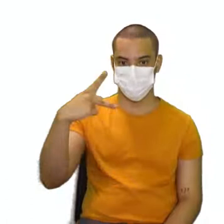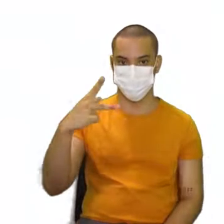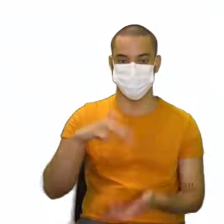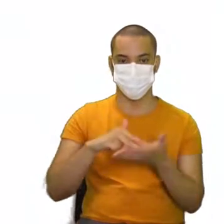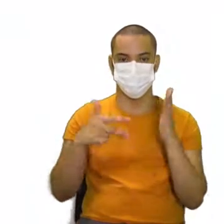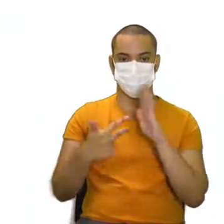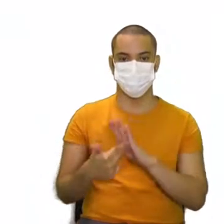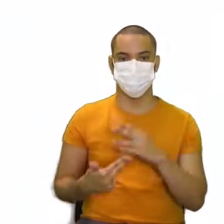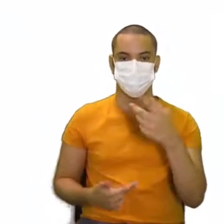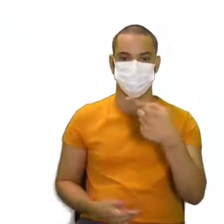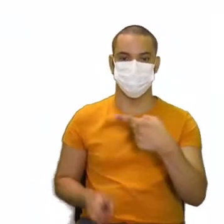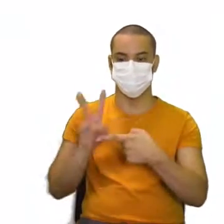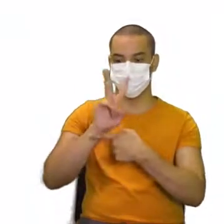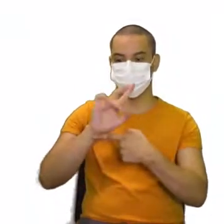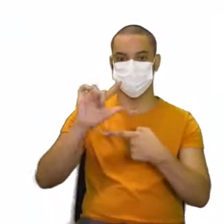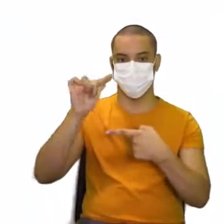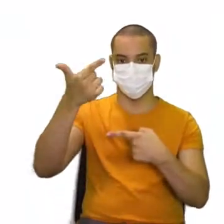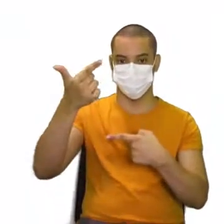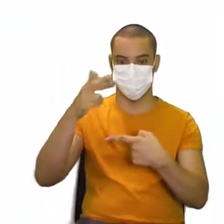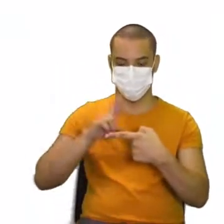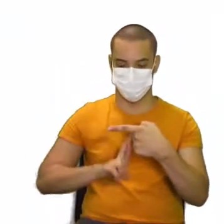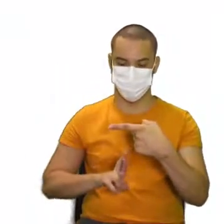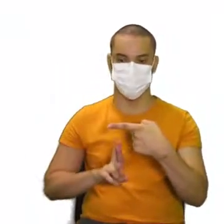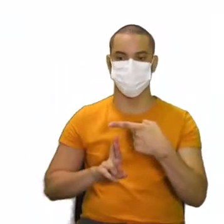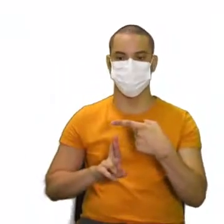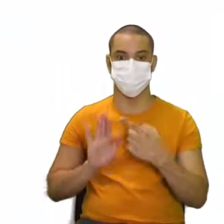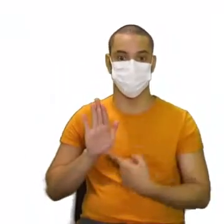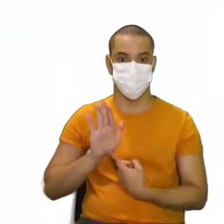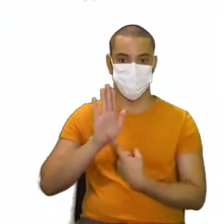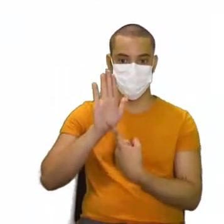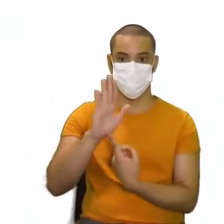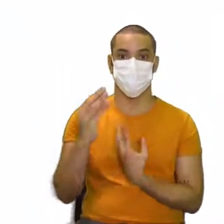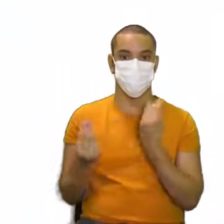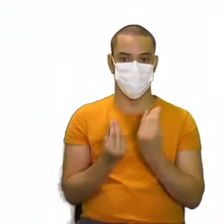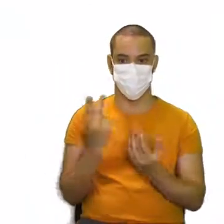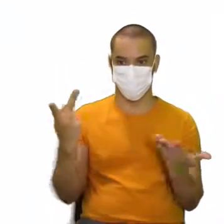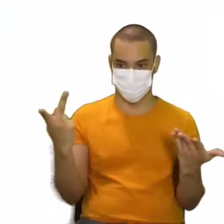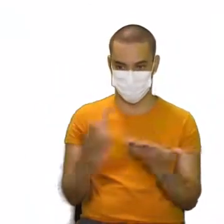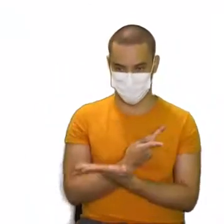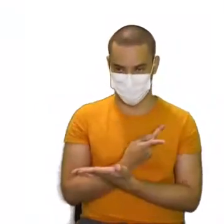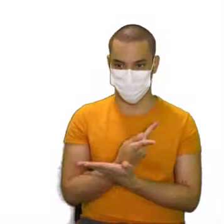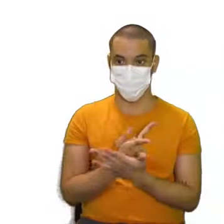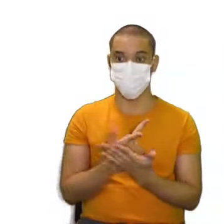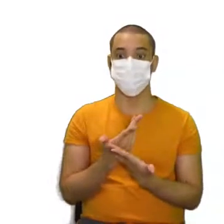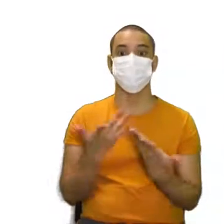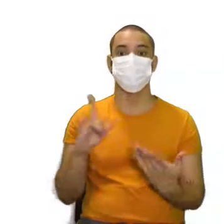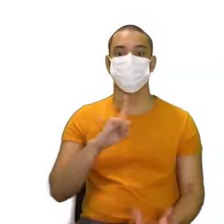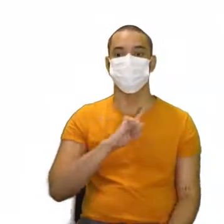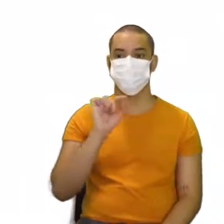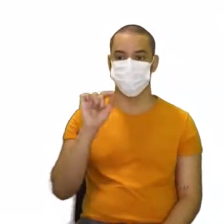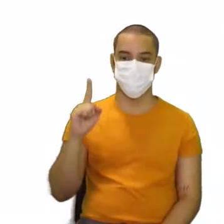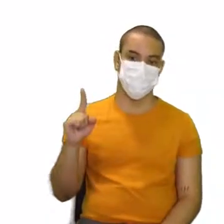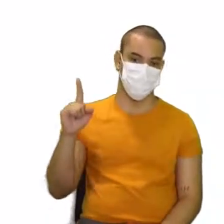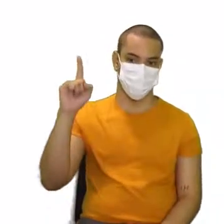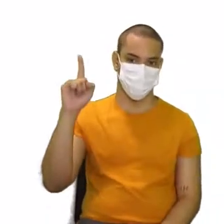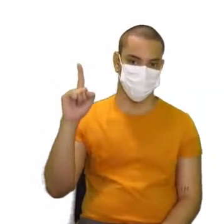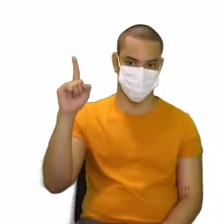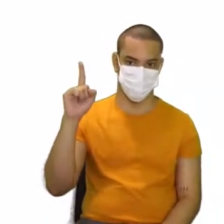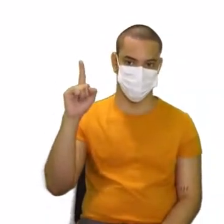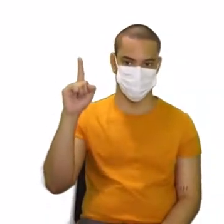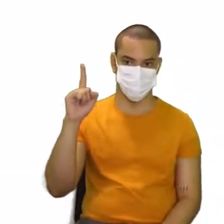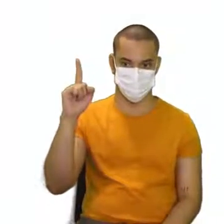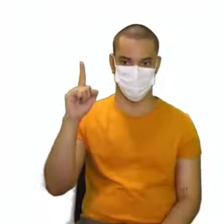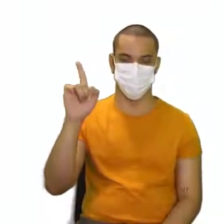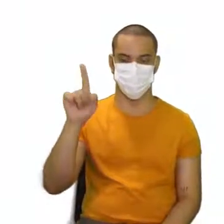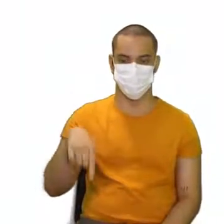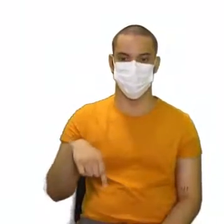velocidade ao quadrado dividido por aí você que é só mostrando como é que chega tá gente bom então o que que eu tenho força magnética